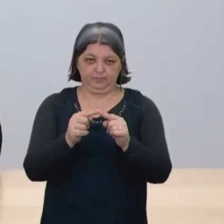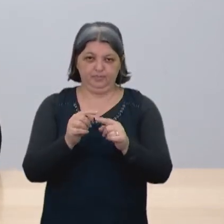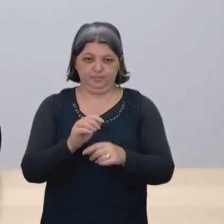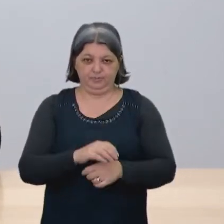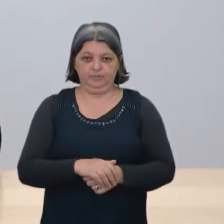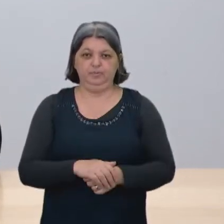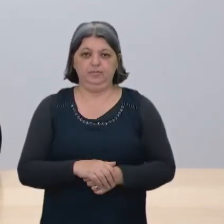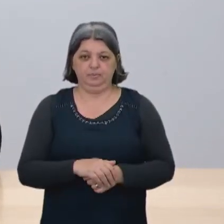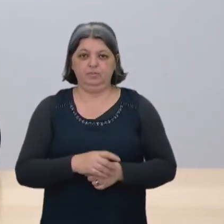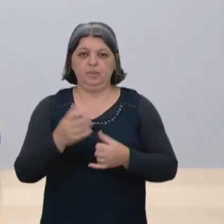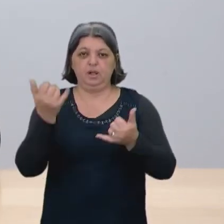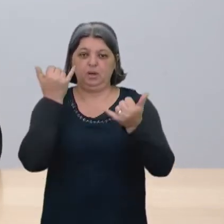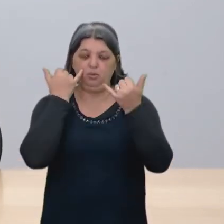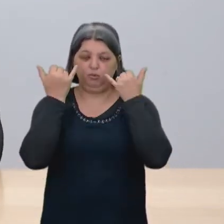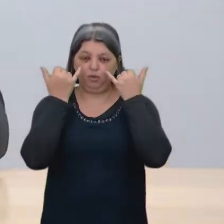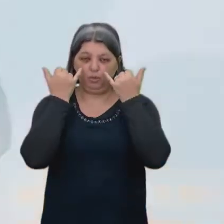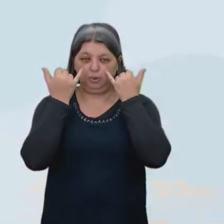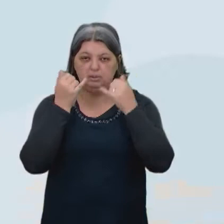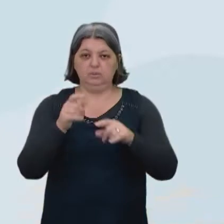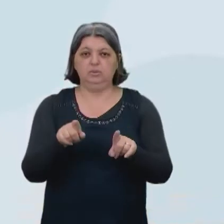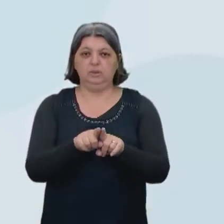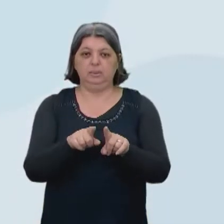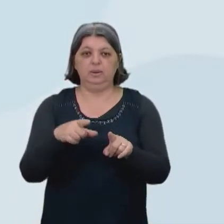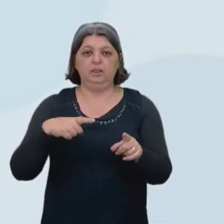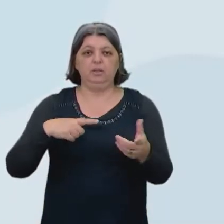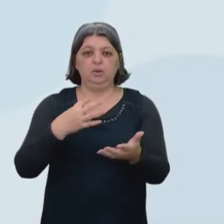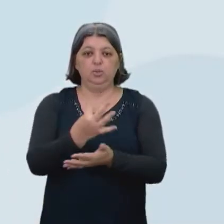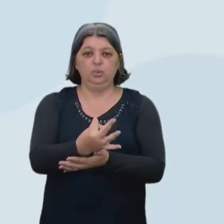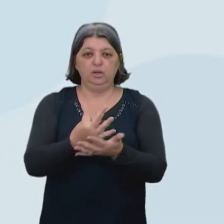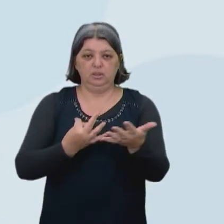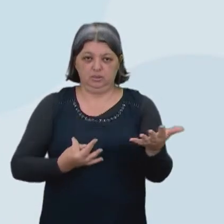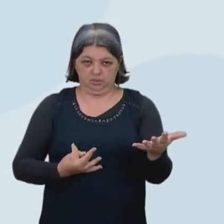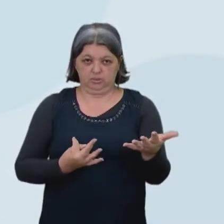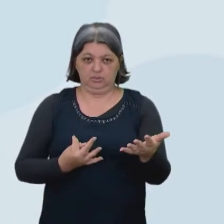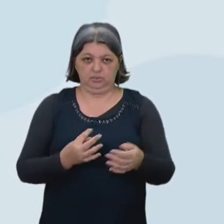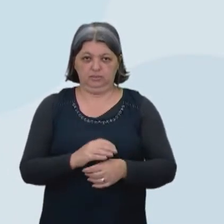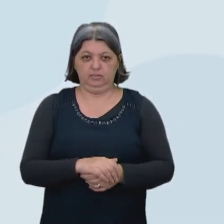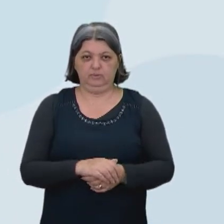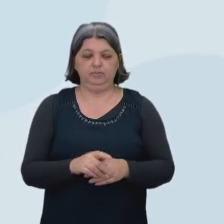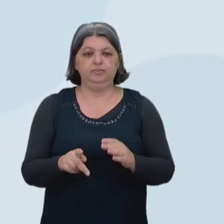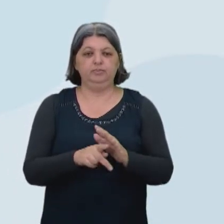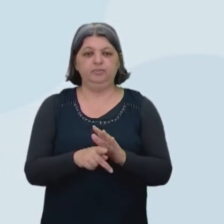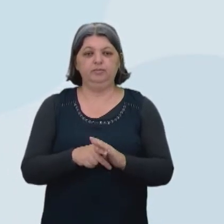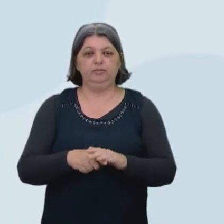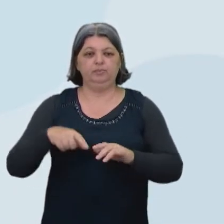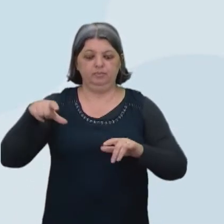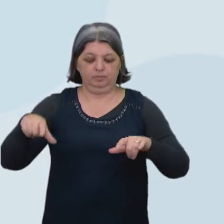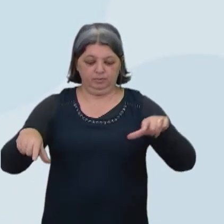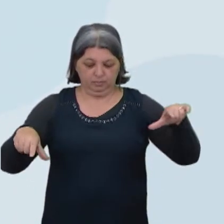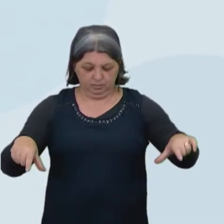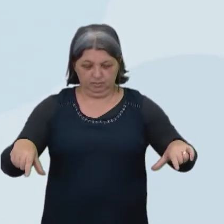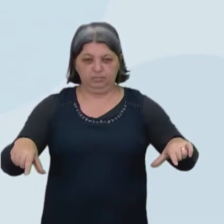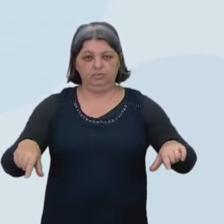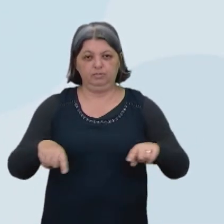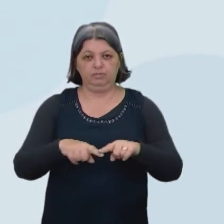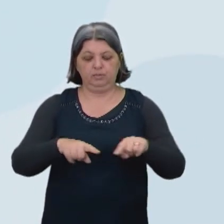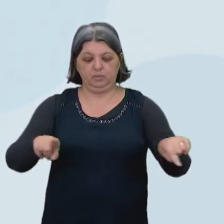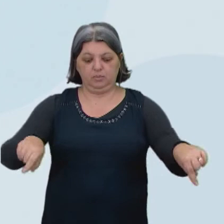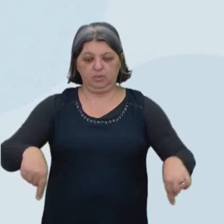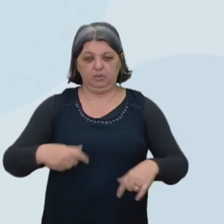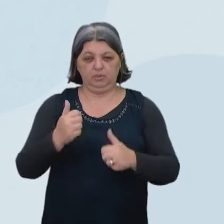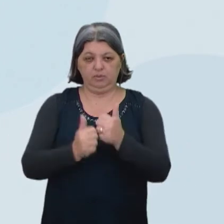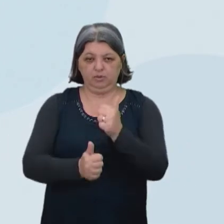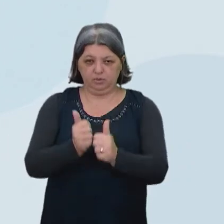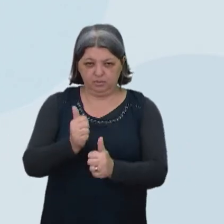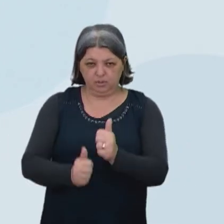mais informações, né? Temos aí o texto. As grades do campo de futebol da Praça Horácio Picorelli, no Morro